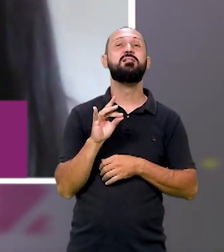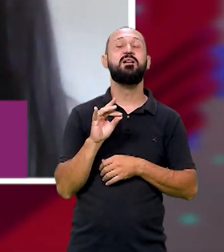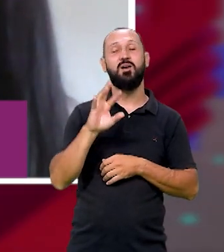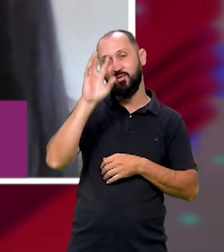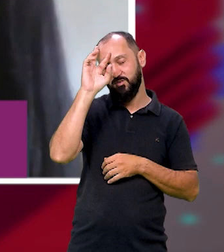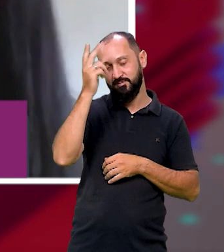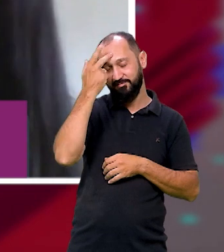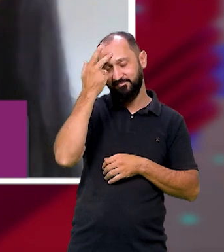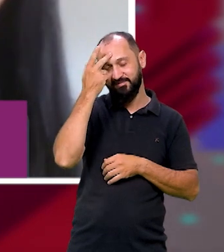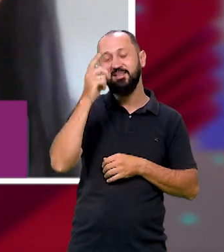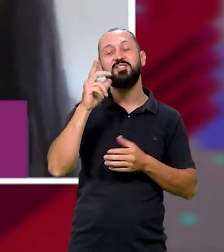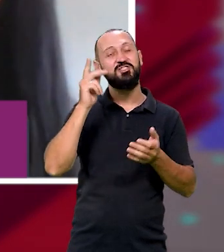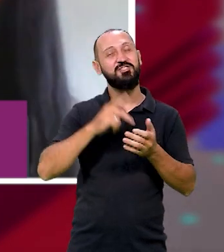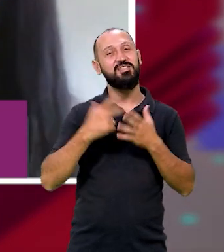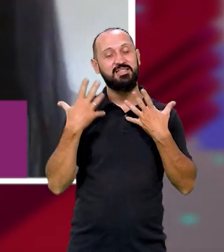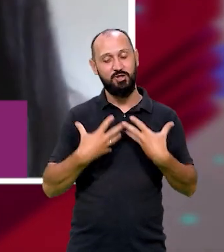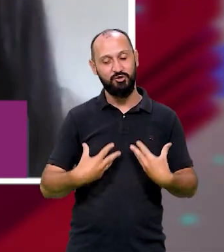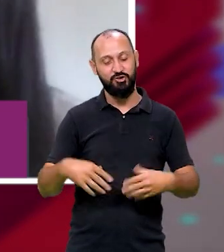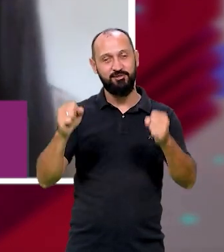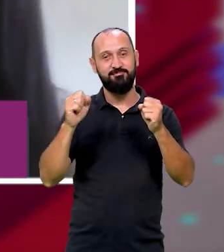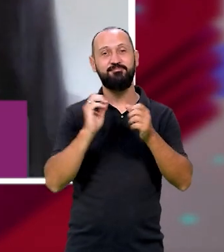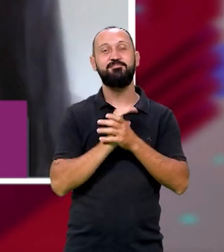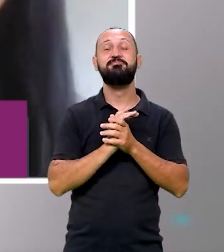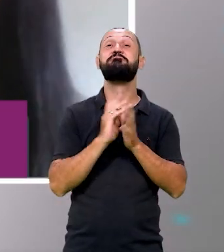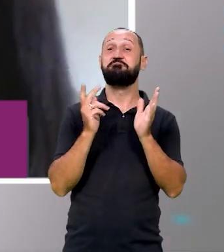na verdade é o Tá oposto. desidratando.